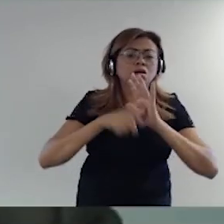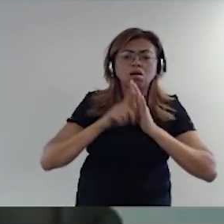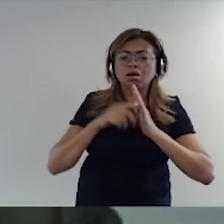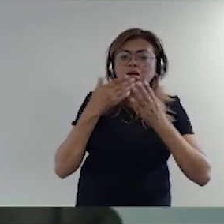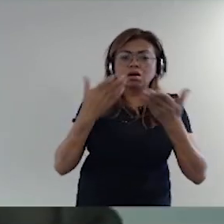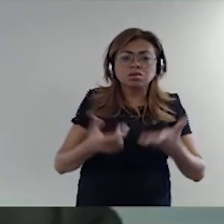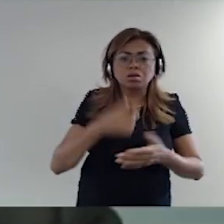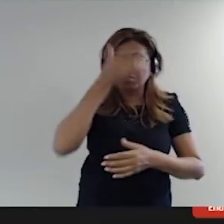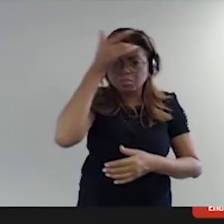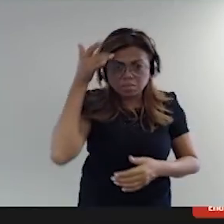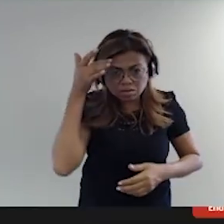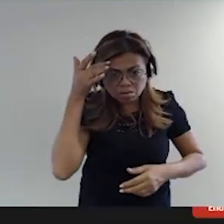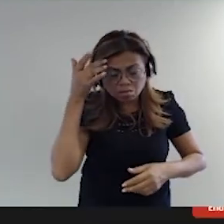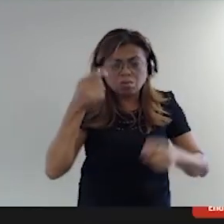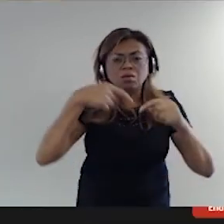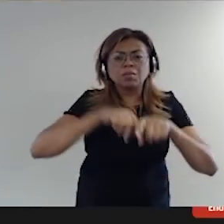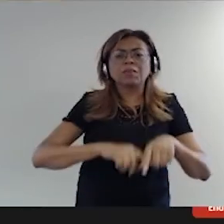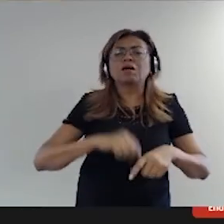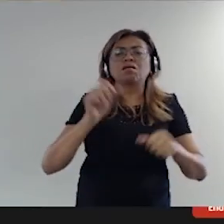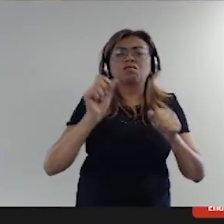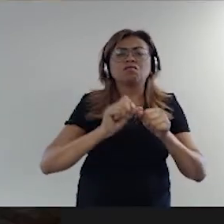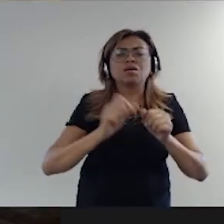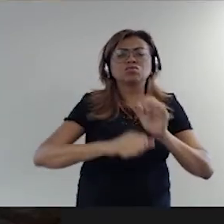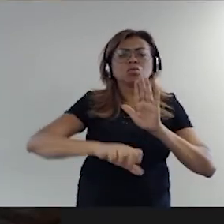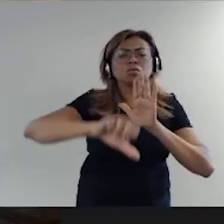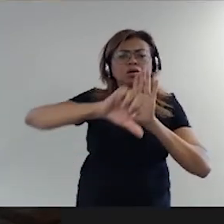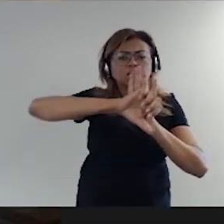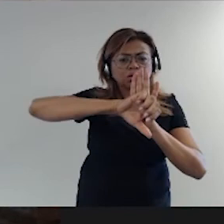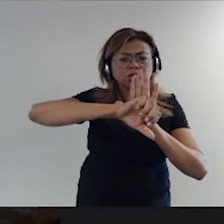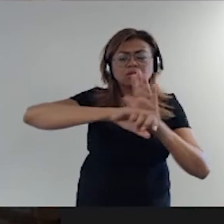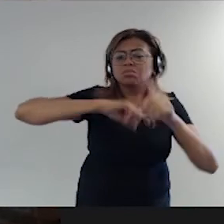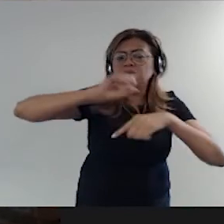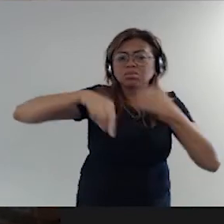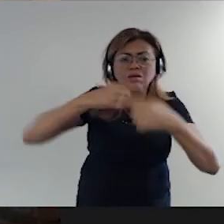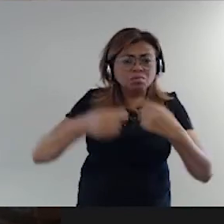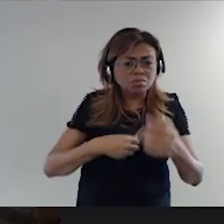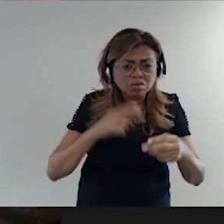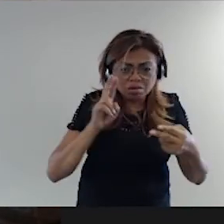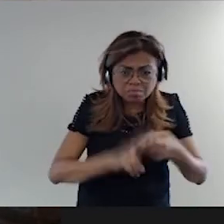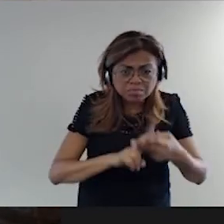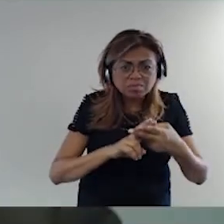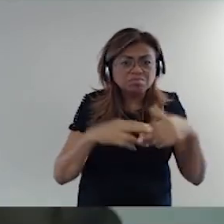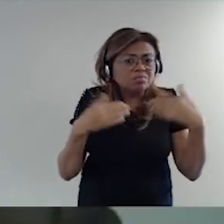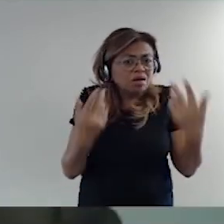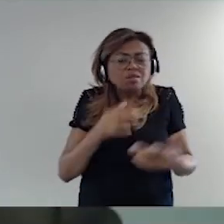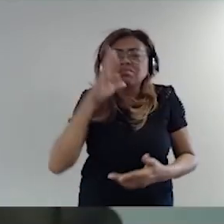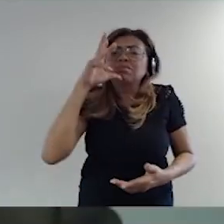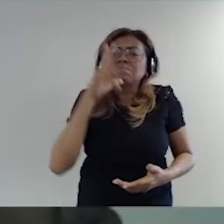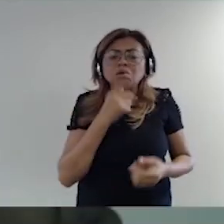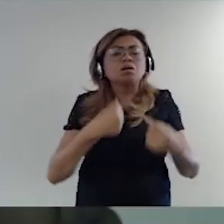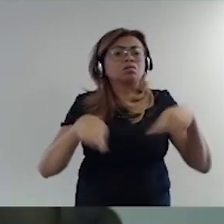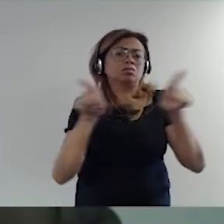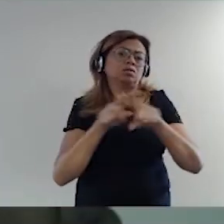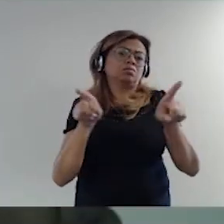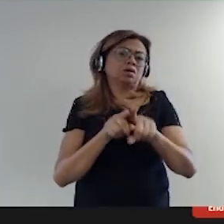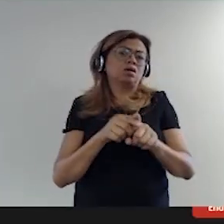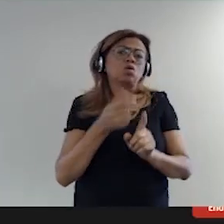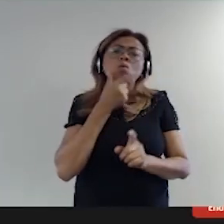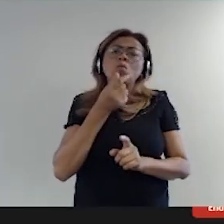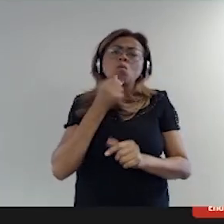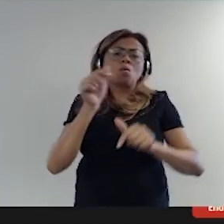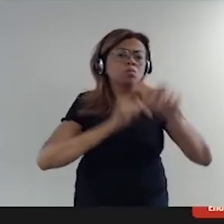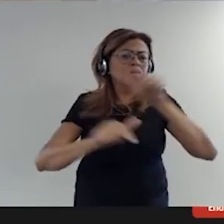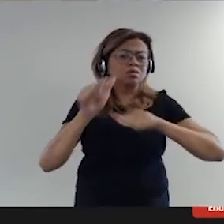prescrição alcança antes da prisão. A impunidade de um trabalhador que morre antes de conseguir receber o seu